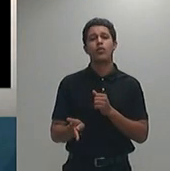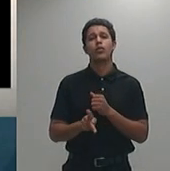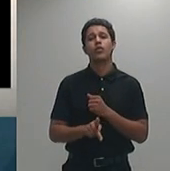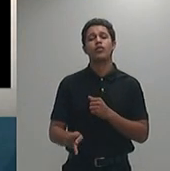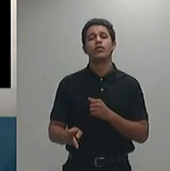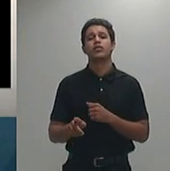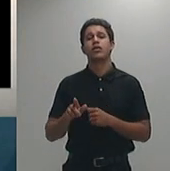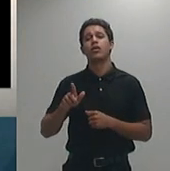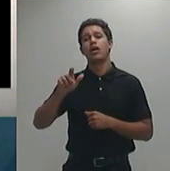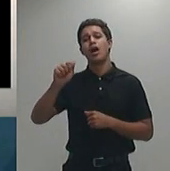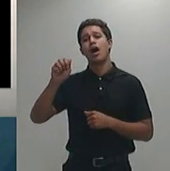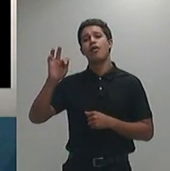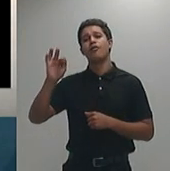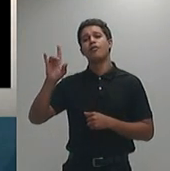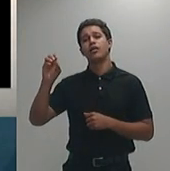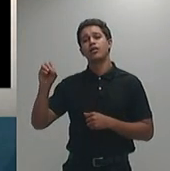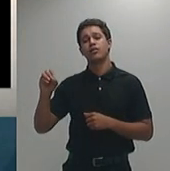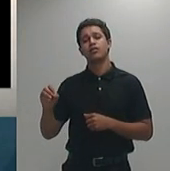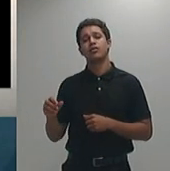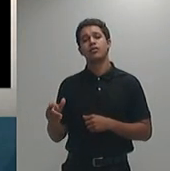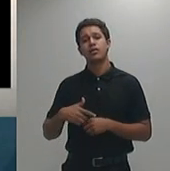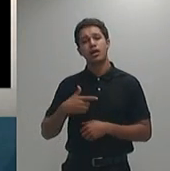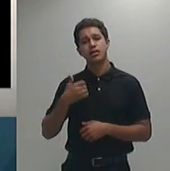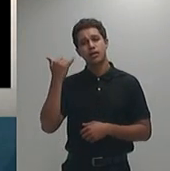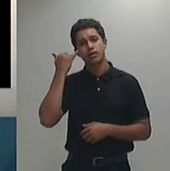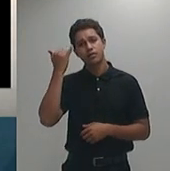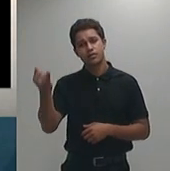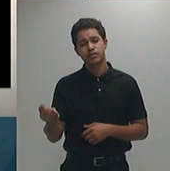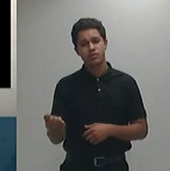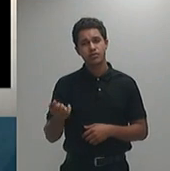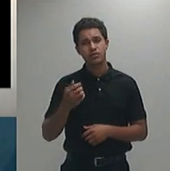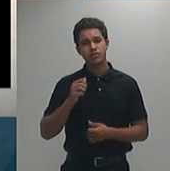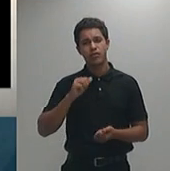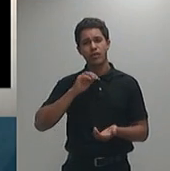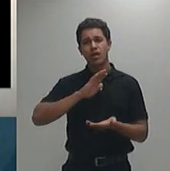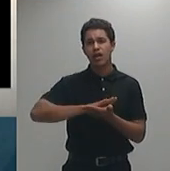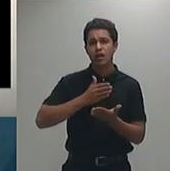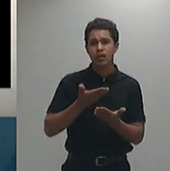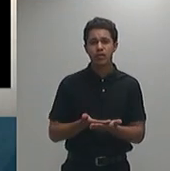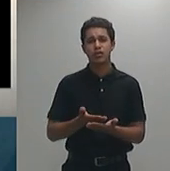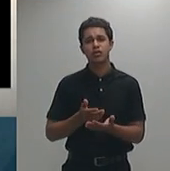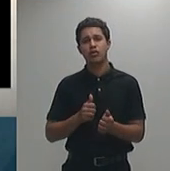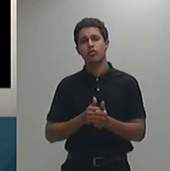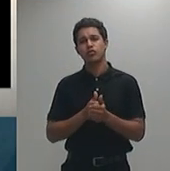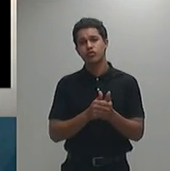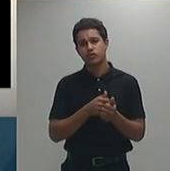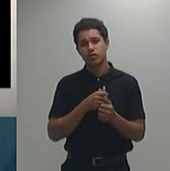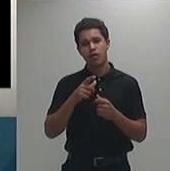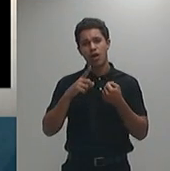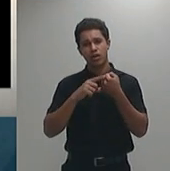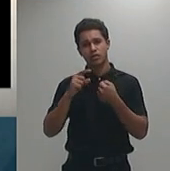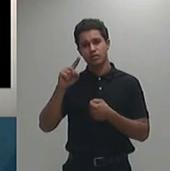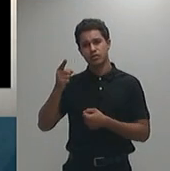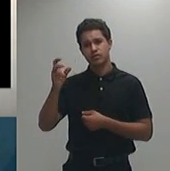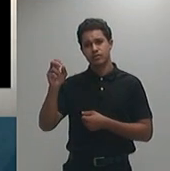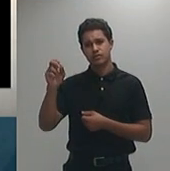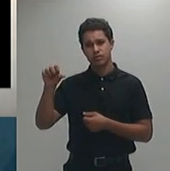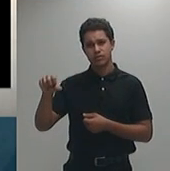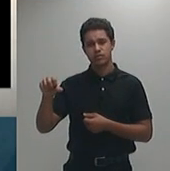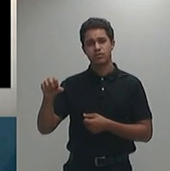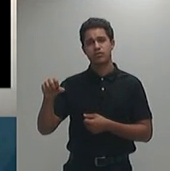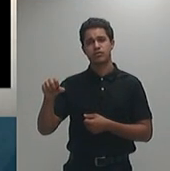Alfredo lamy e essa lógica da interpretação conjunto dos artigos 159 246l gerenciar